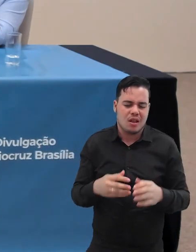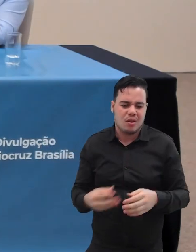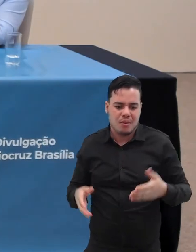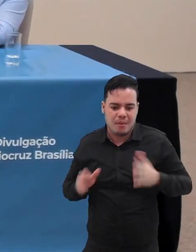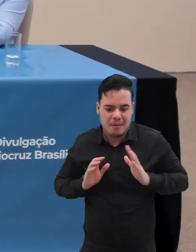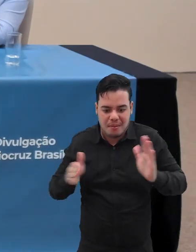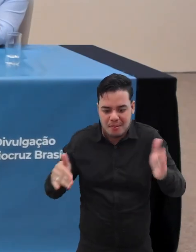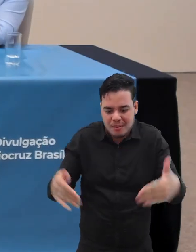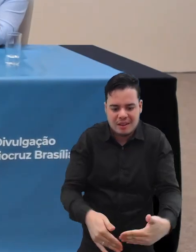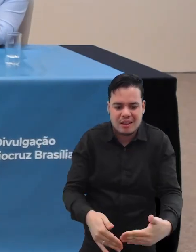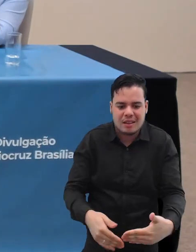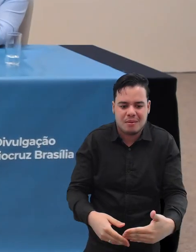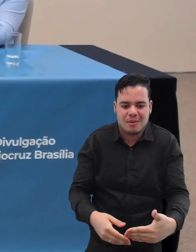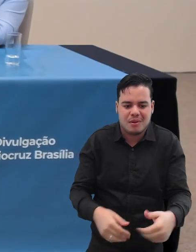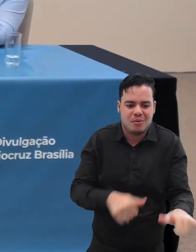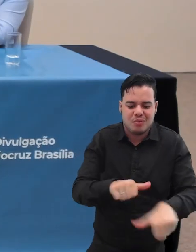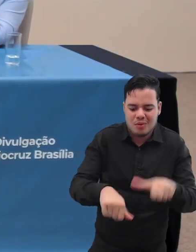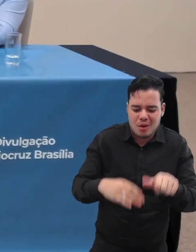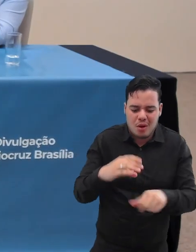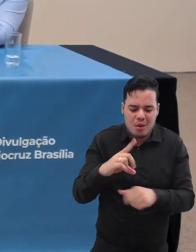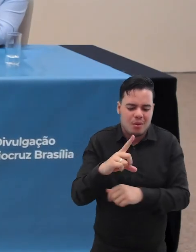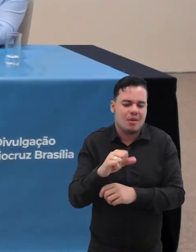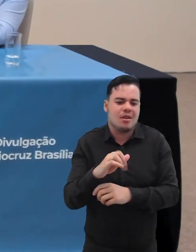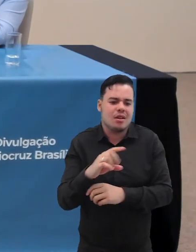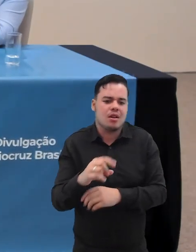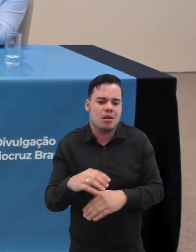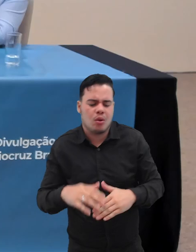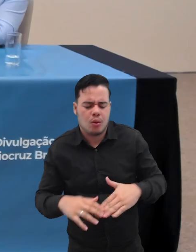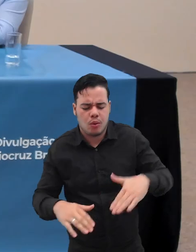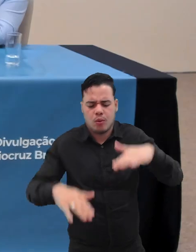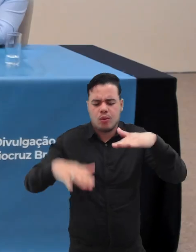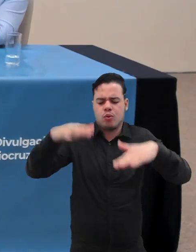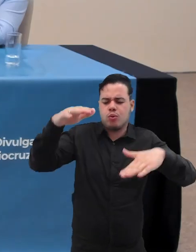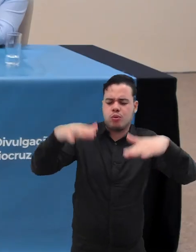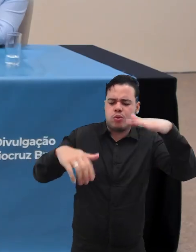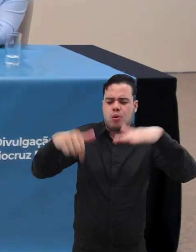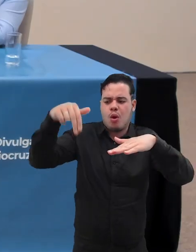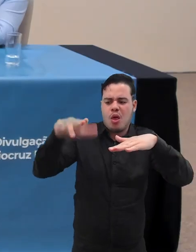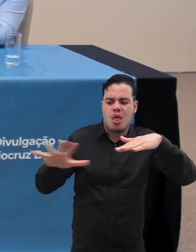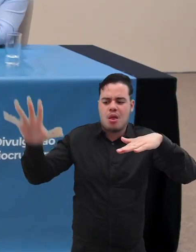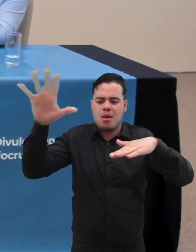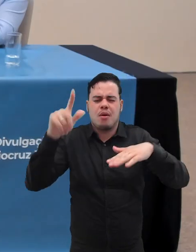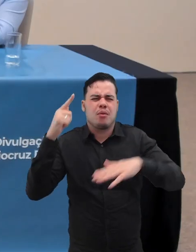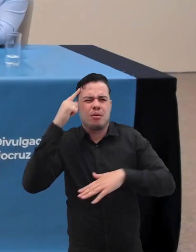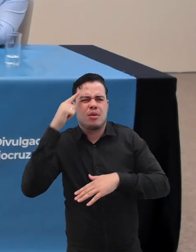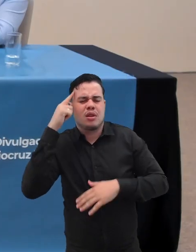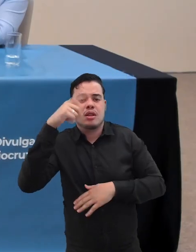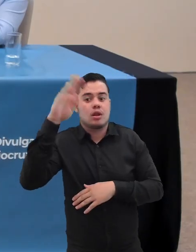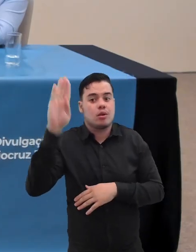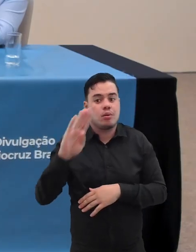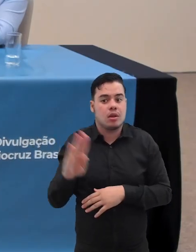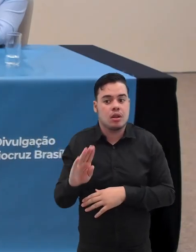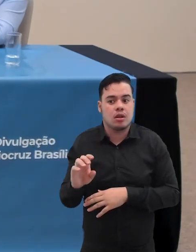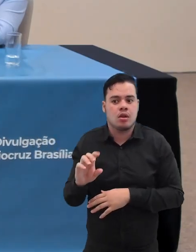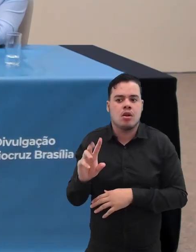um grande projeto de um levantamento nacional, eu acho que a gente tem que pensar em Brasil, não pensar só em Rio, São Paulo,